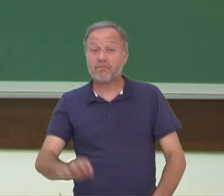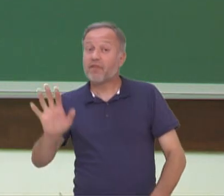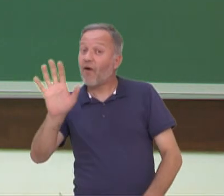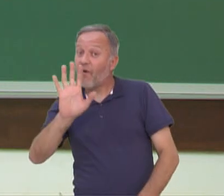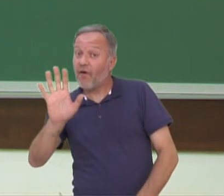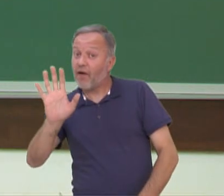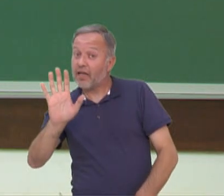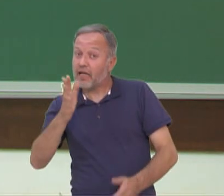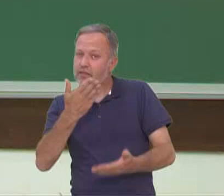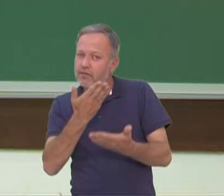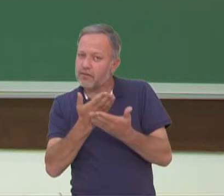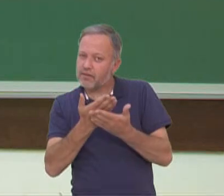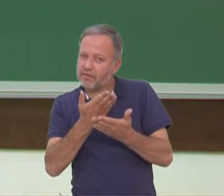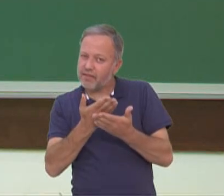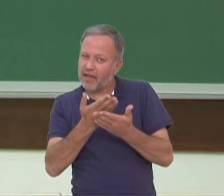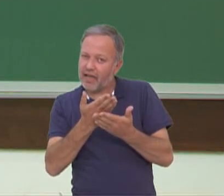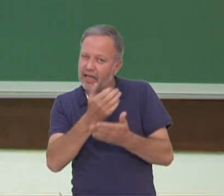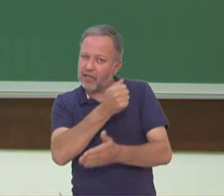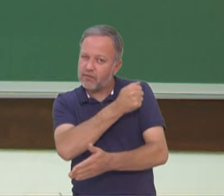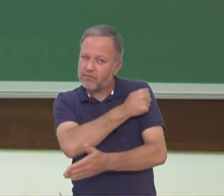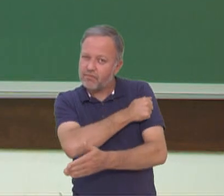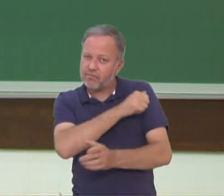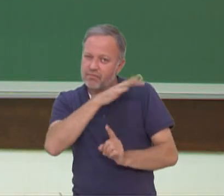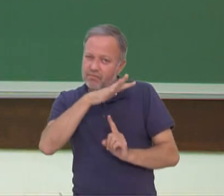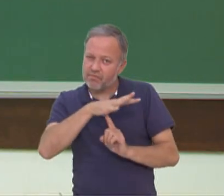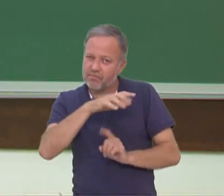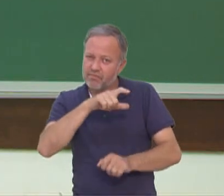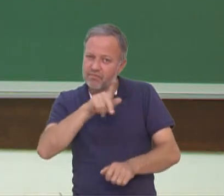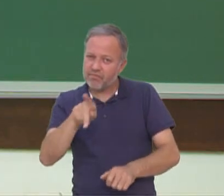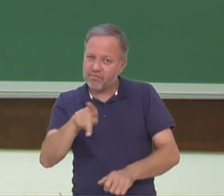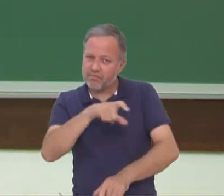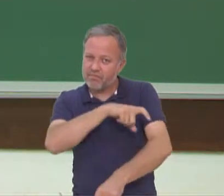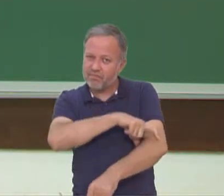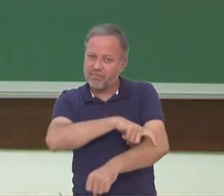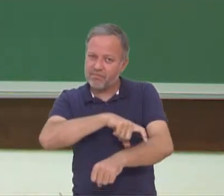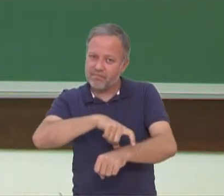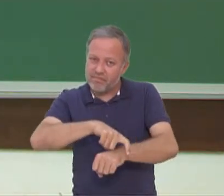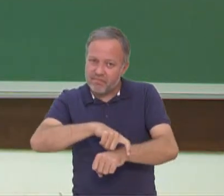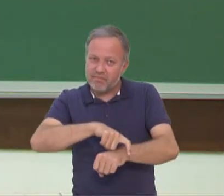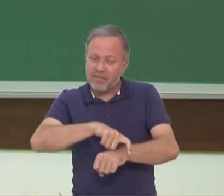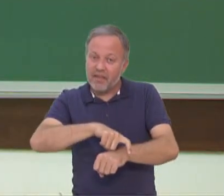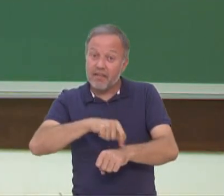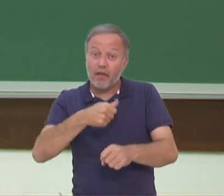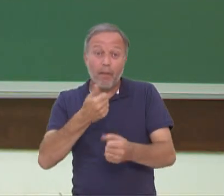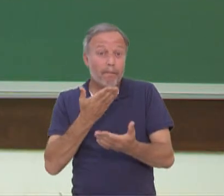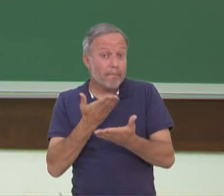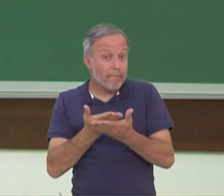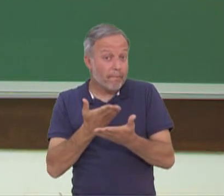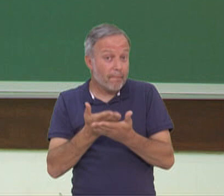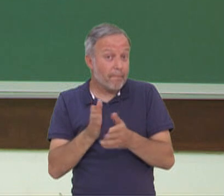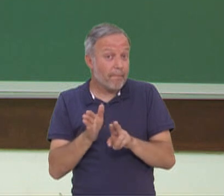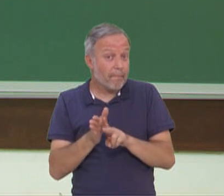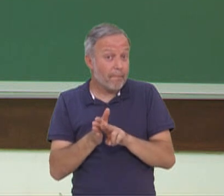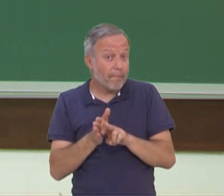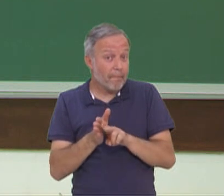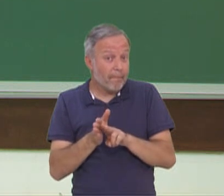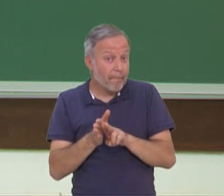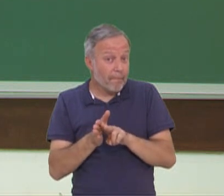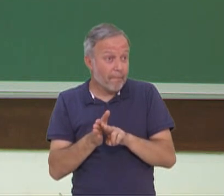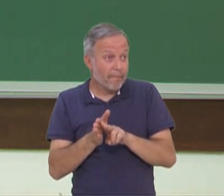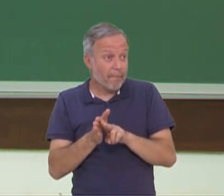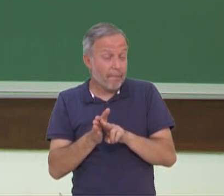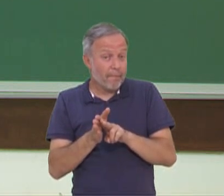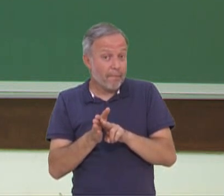Olá, alunos do Paraná, tudo bem com vocês? Aqui de novo o professor Jefferson para mais uma aula de biologia. De novo